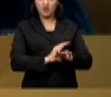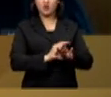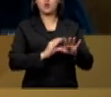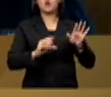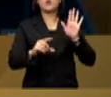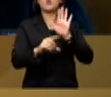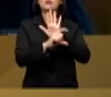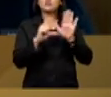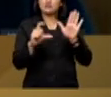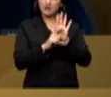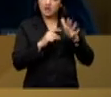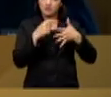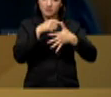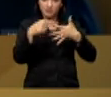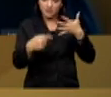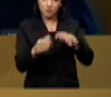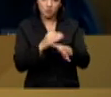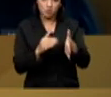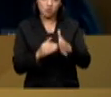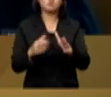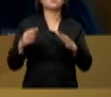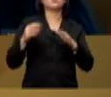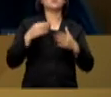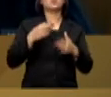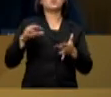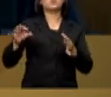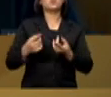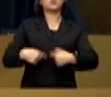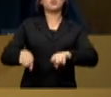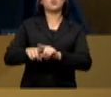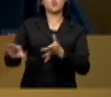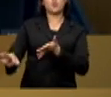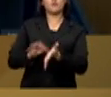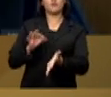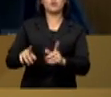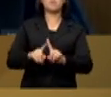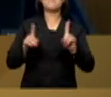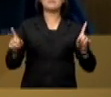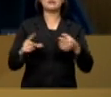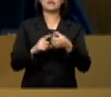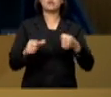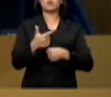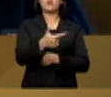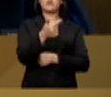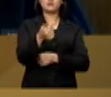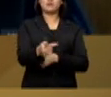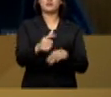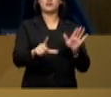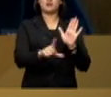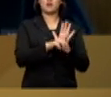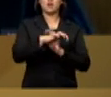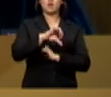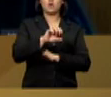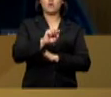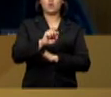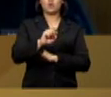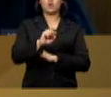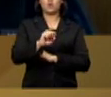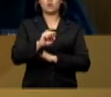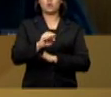convênio, porém, com base, já antecipo, no artigo 27 da Lei